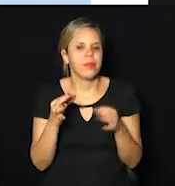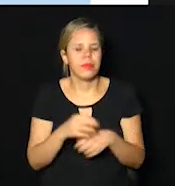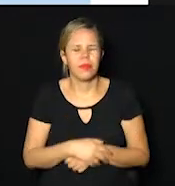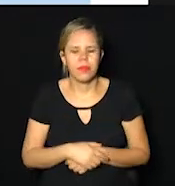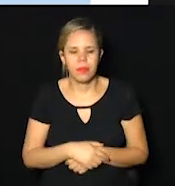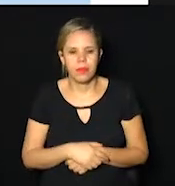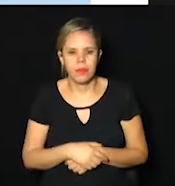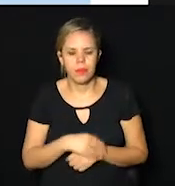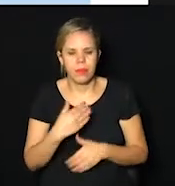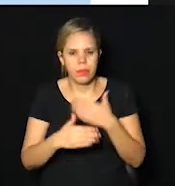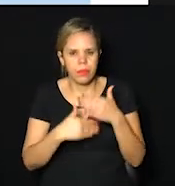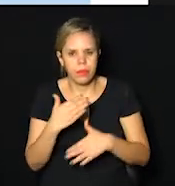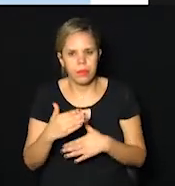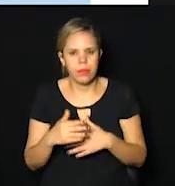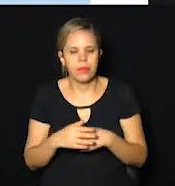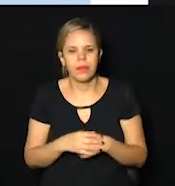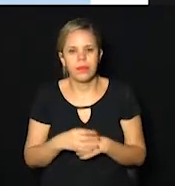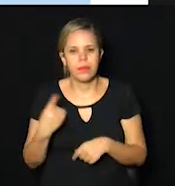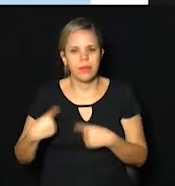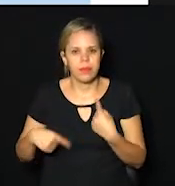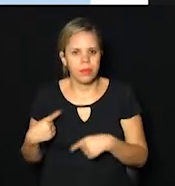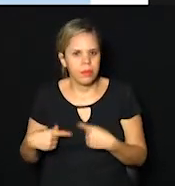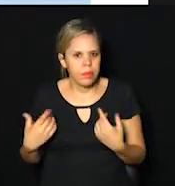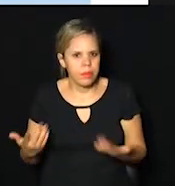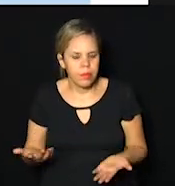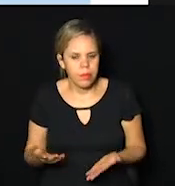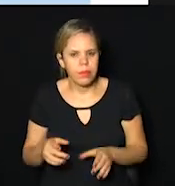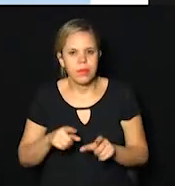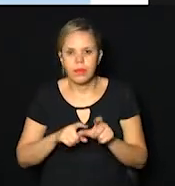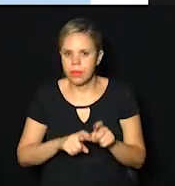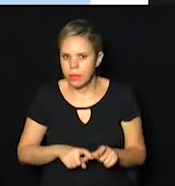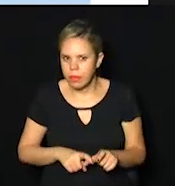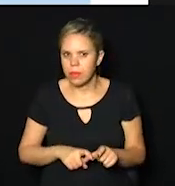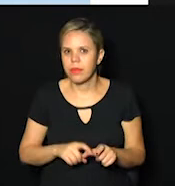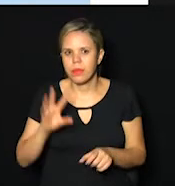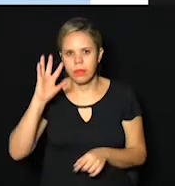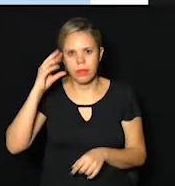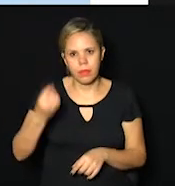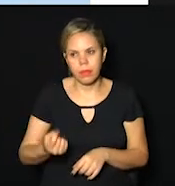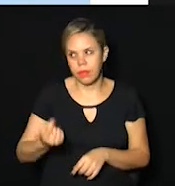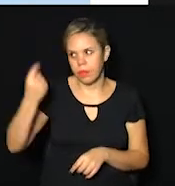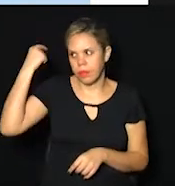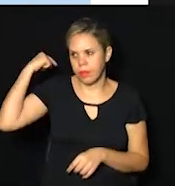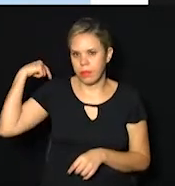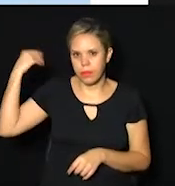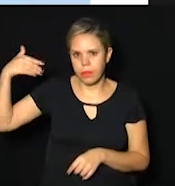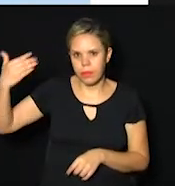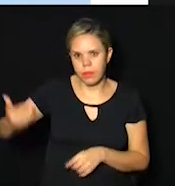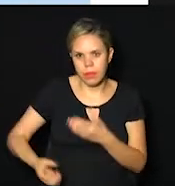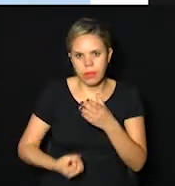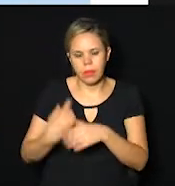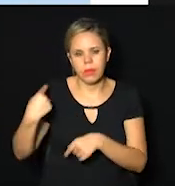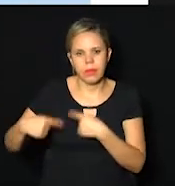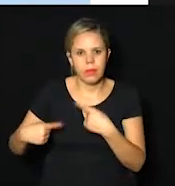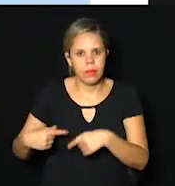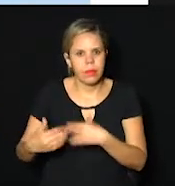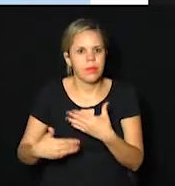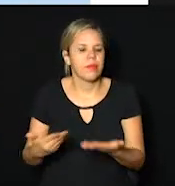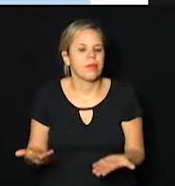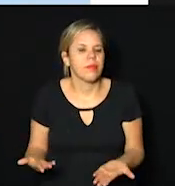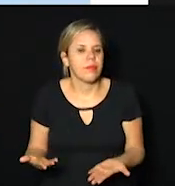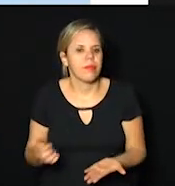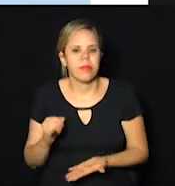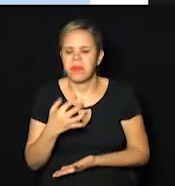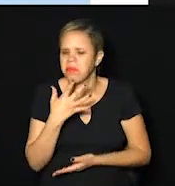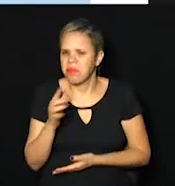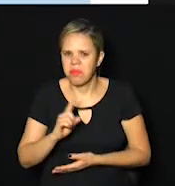o processo de construção da política depende de uma compreensão histórica dos processos políticos, né? Se a gente não